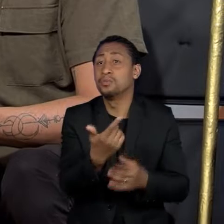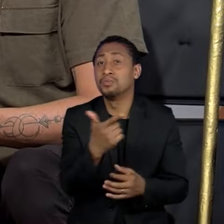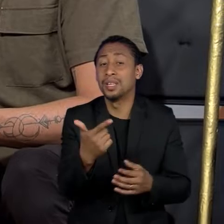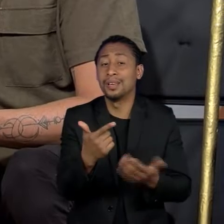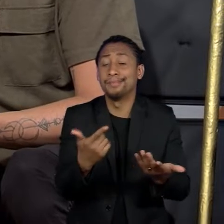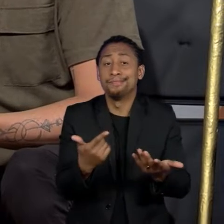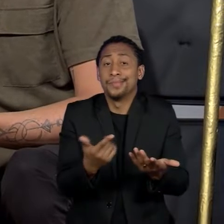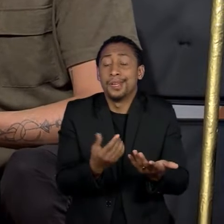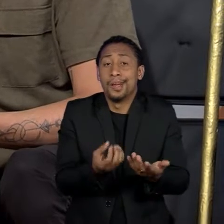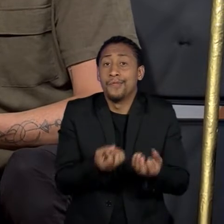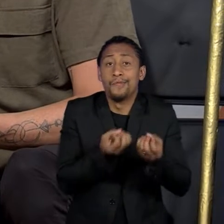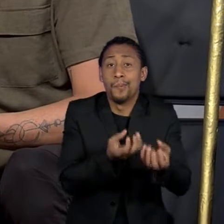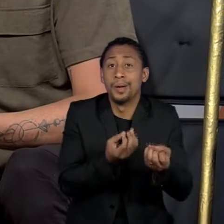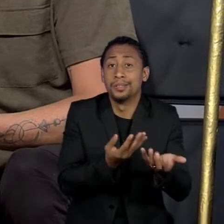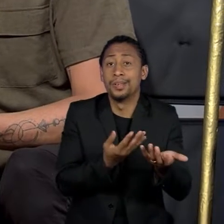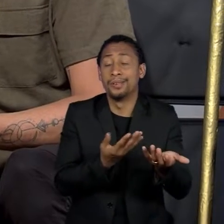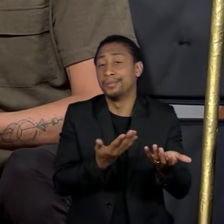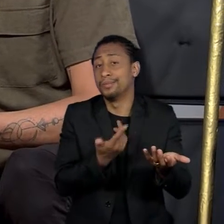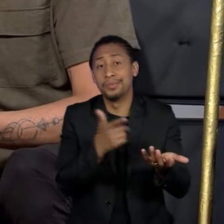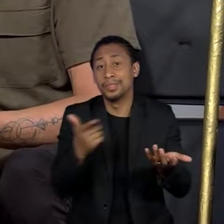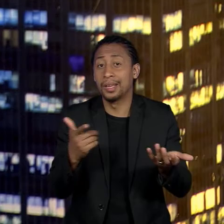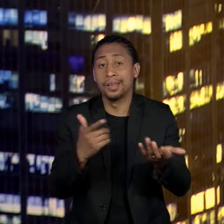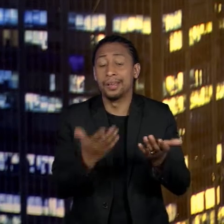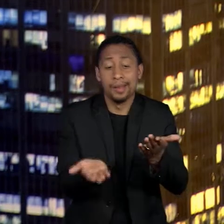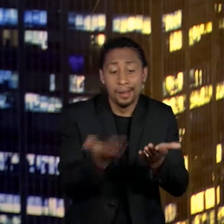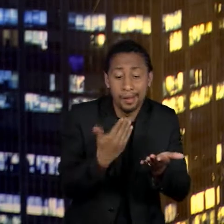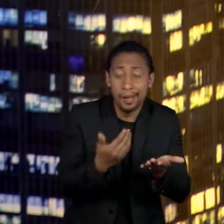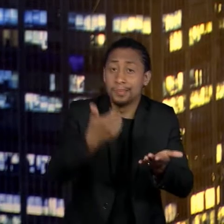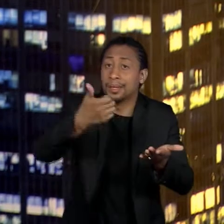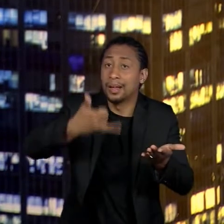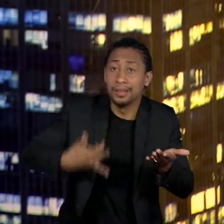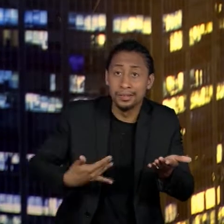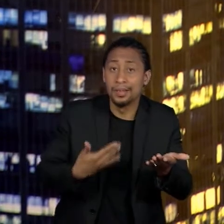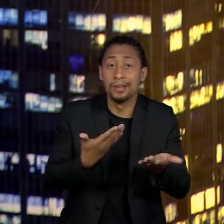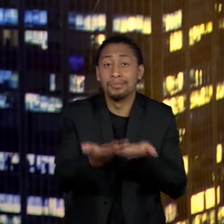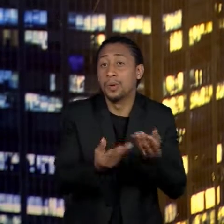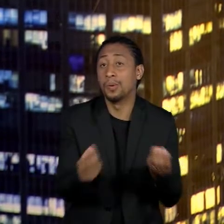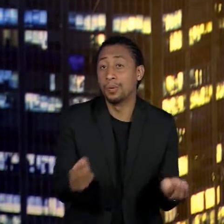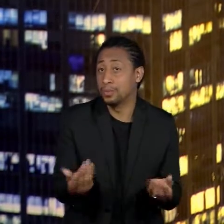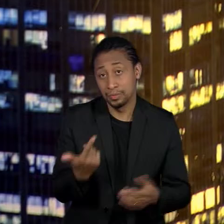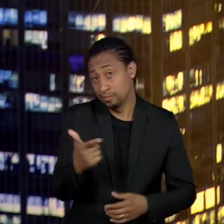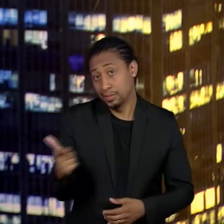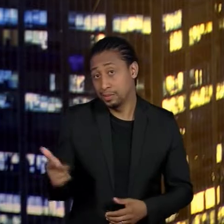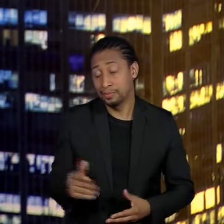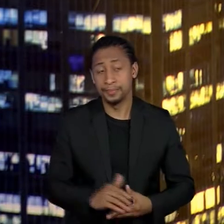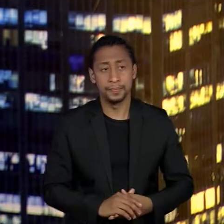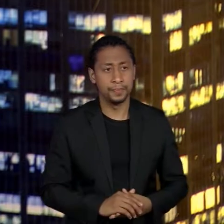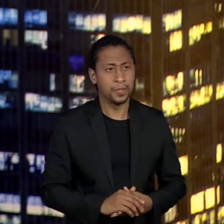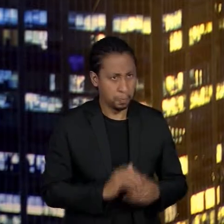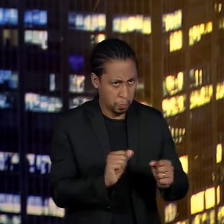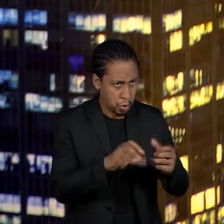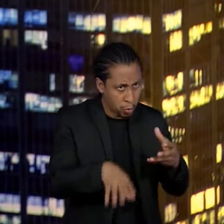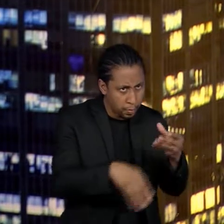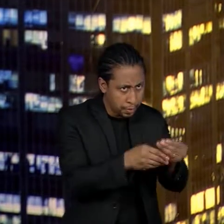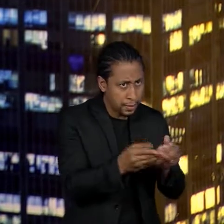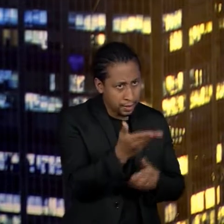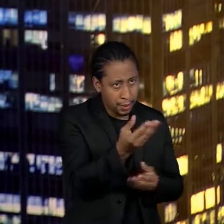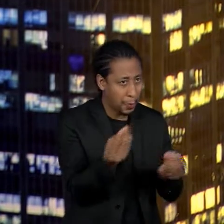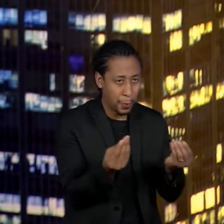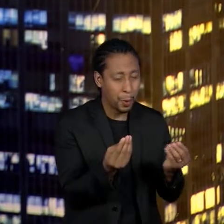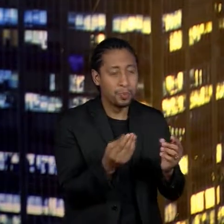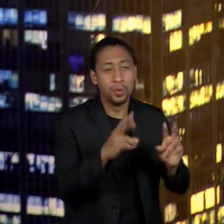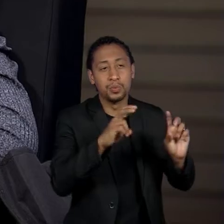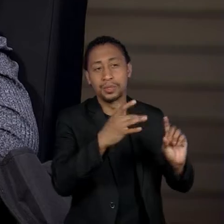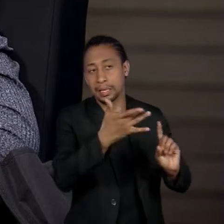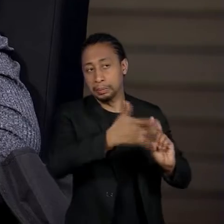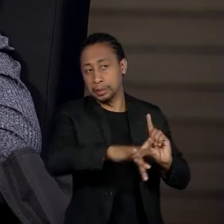se tratar um filho ou uma filha com deficiência. Marina, quer comentar ainda sobre essa questão das consequências desse